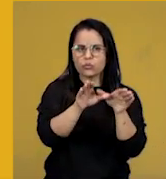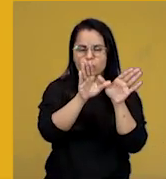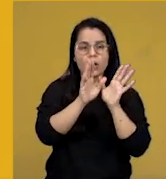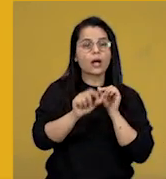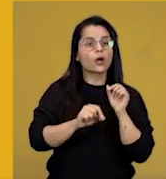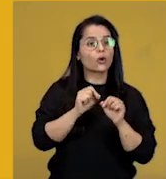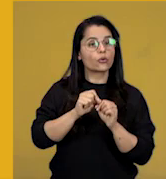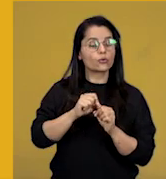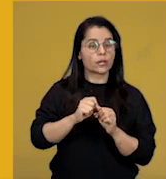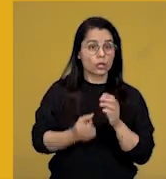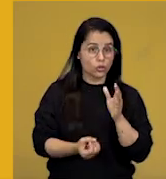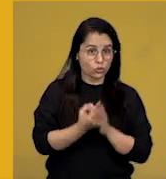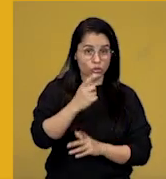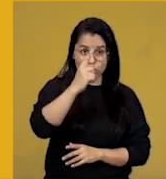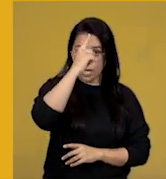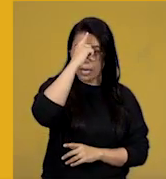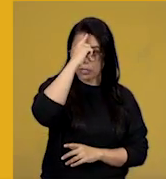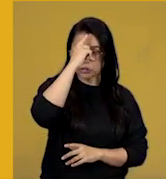ela veio do latim.